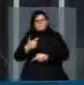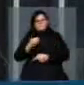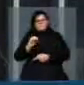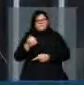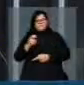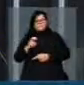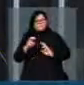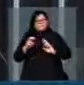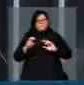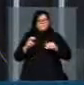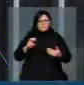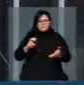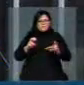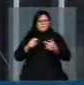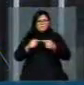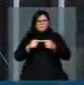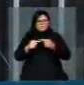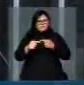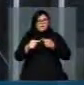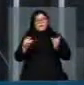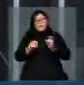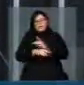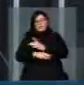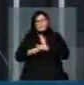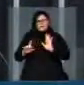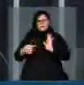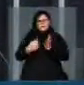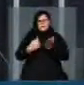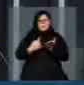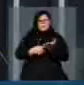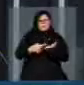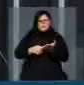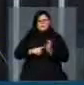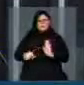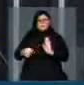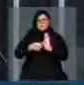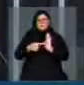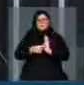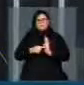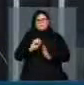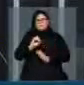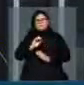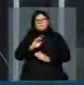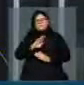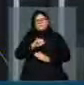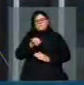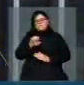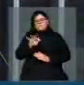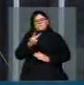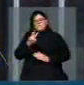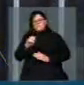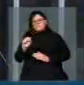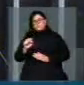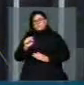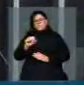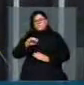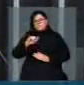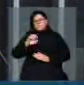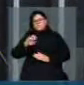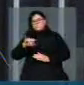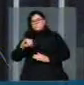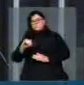quando se esgota o prazo de cumprimento dos objetivos do desenvolvimento do milênio. No Brasil, um dos países que logo